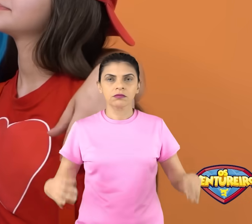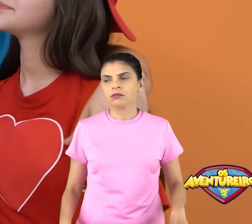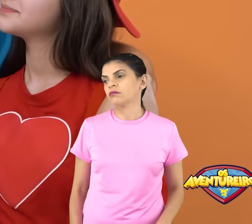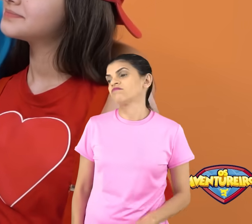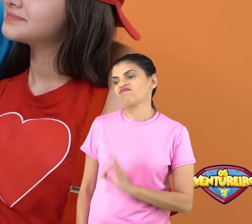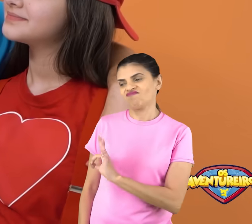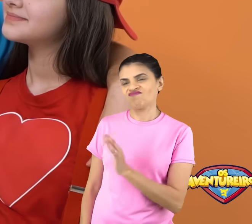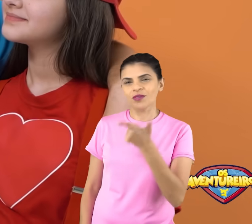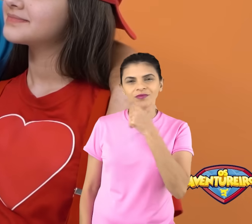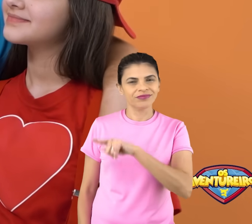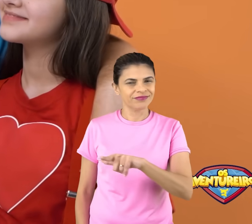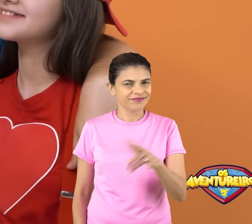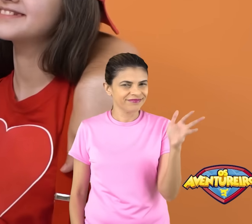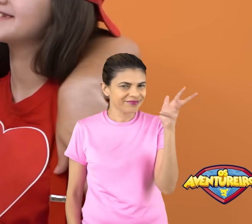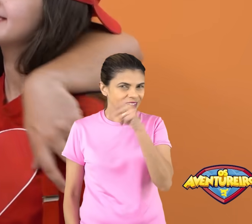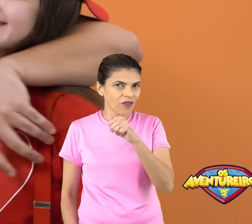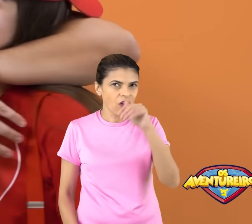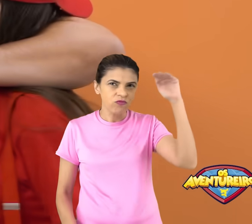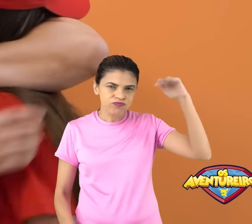Se deu bem, hein, Gnômio?